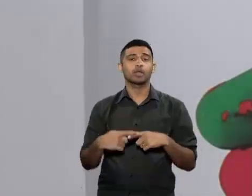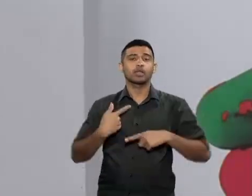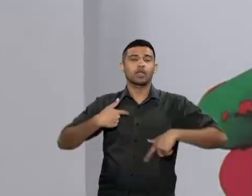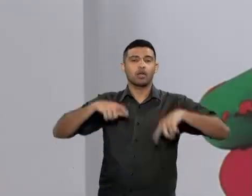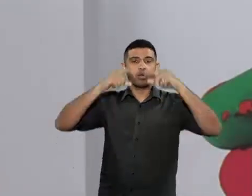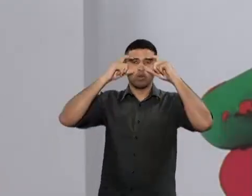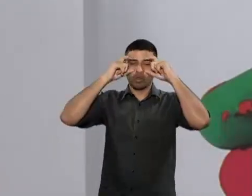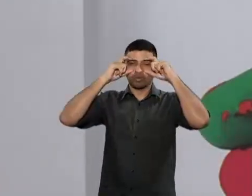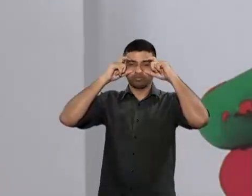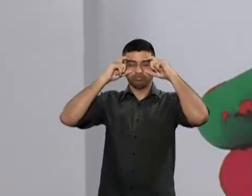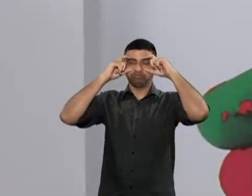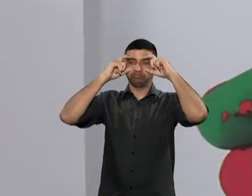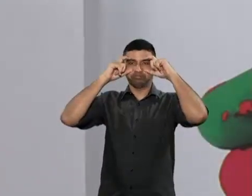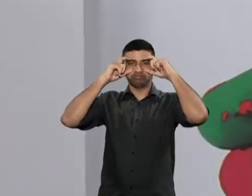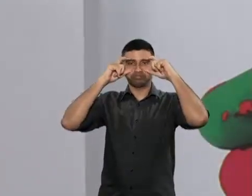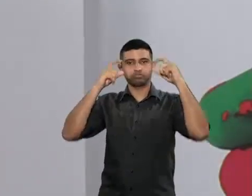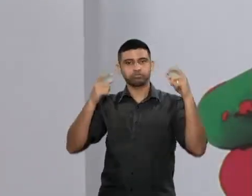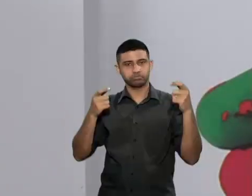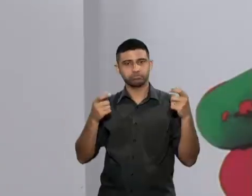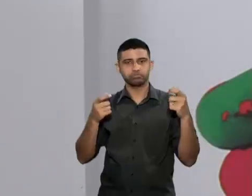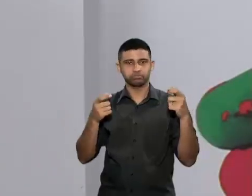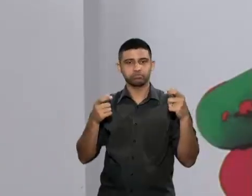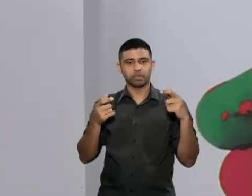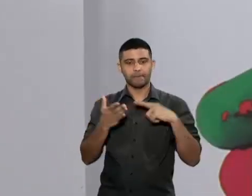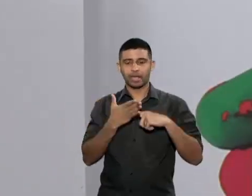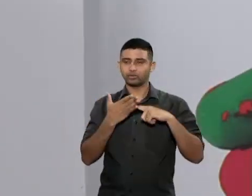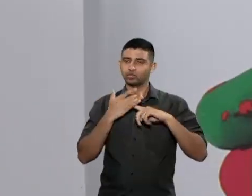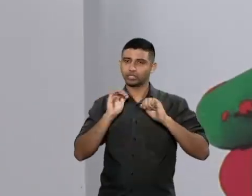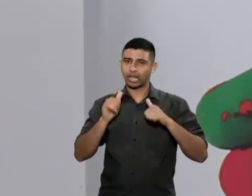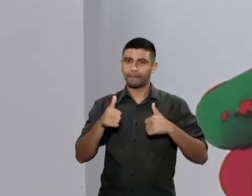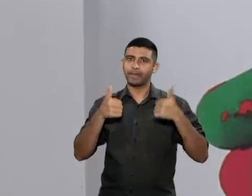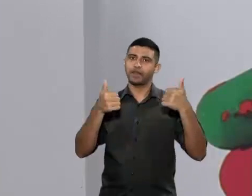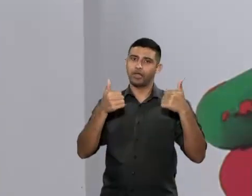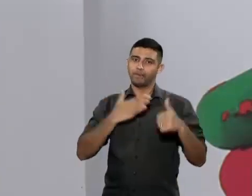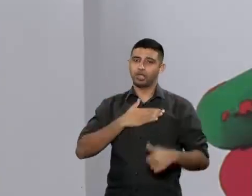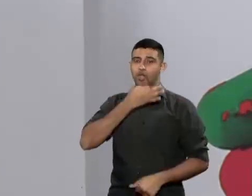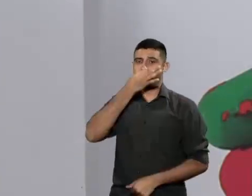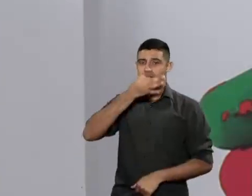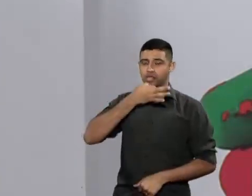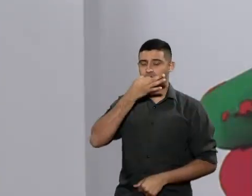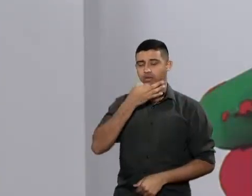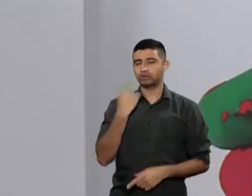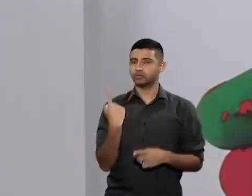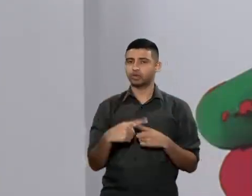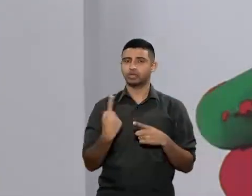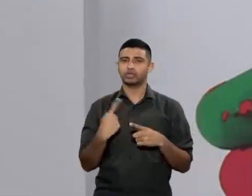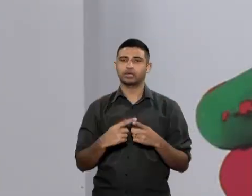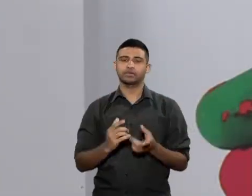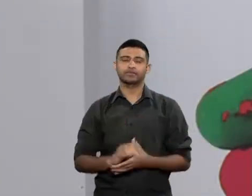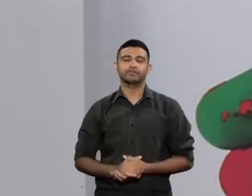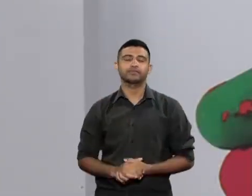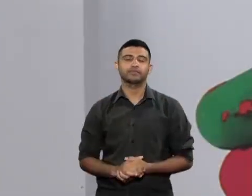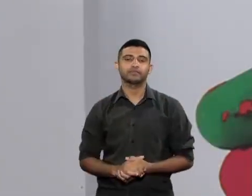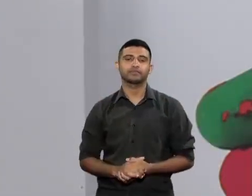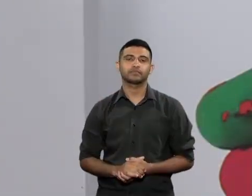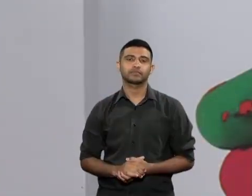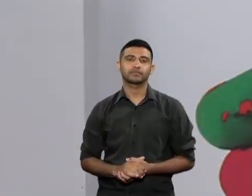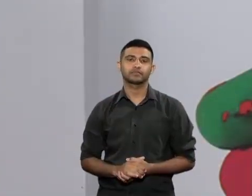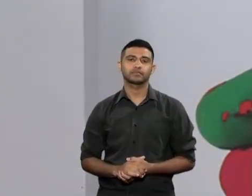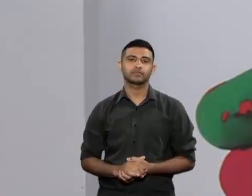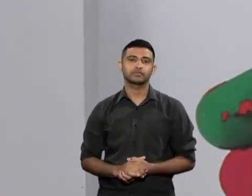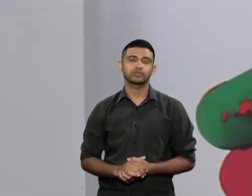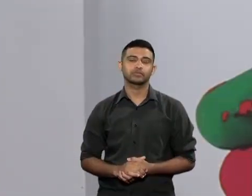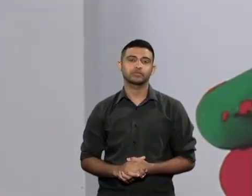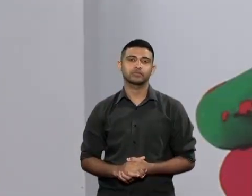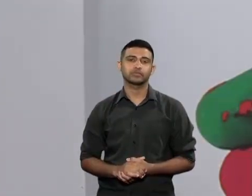ele vai cumprir maior necessidade, ao meu ver, porque ele